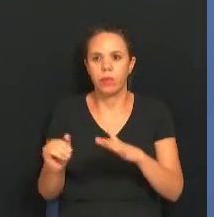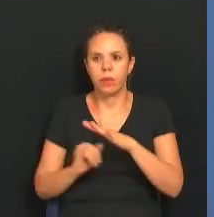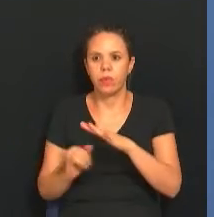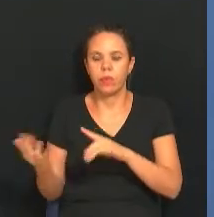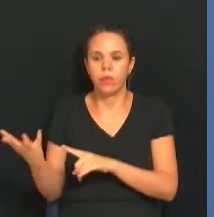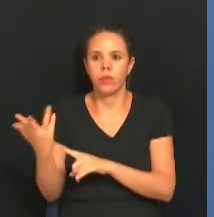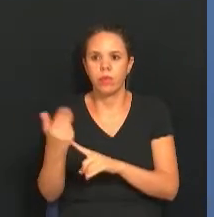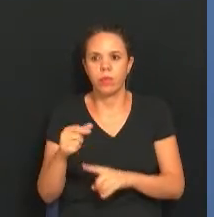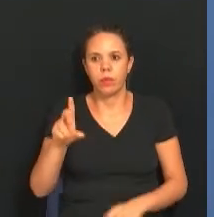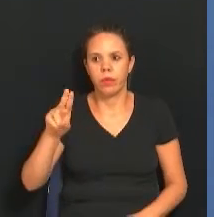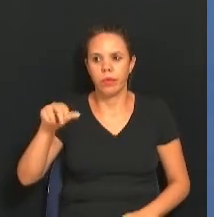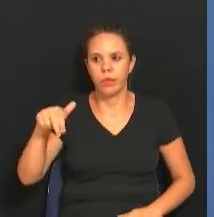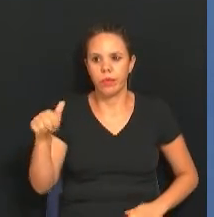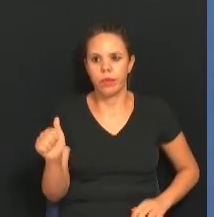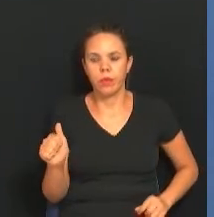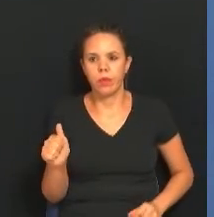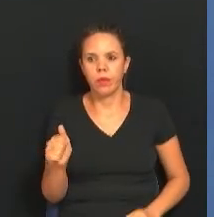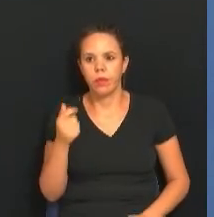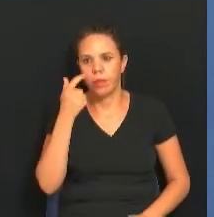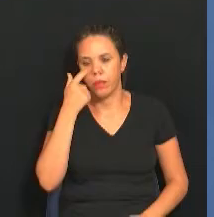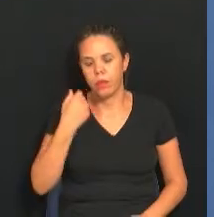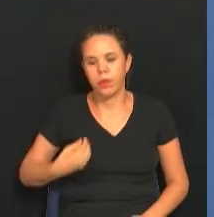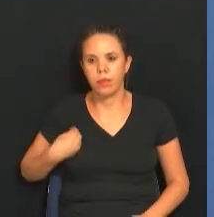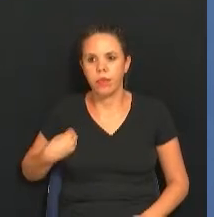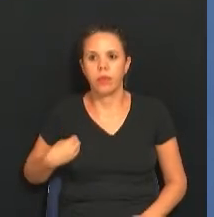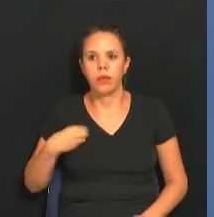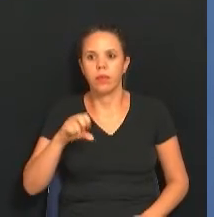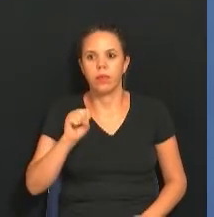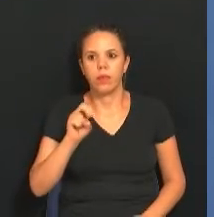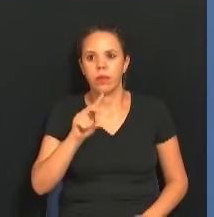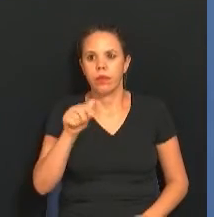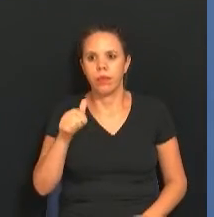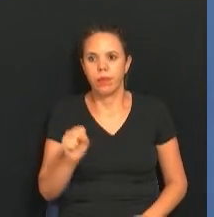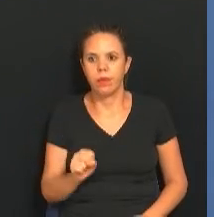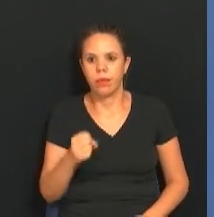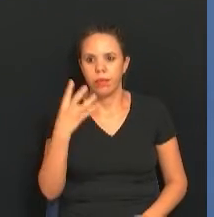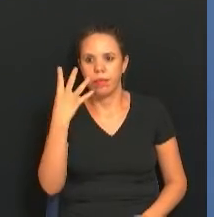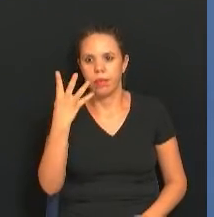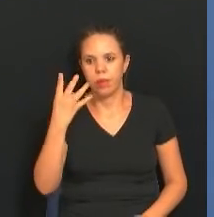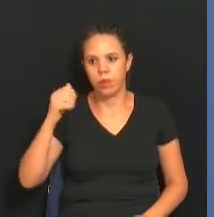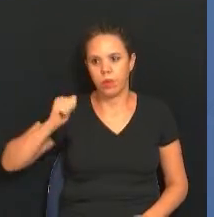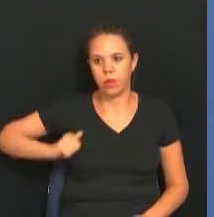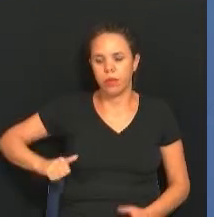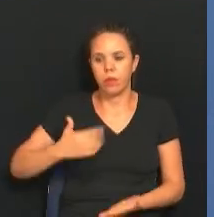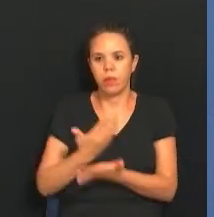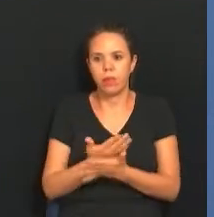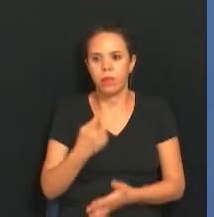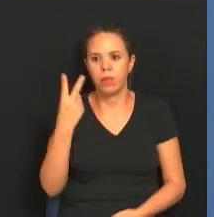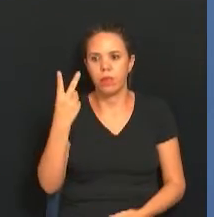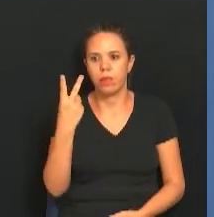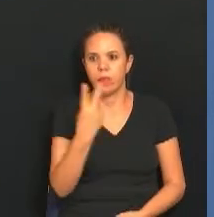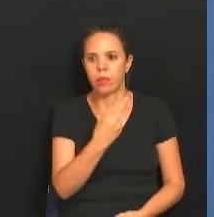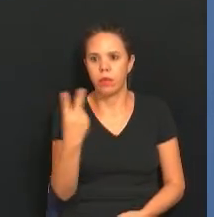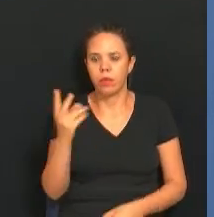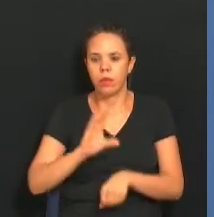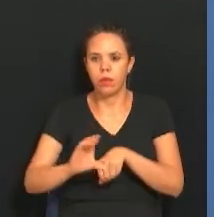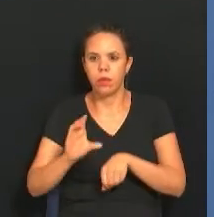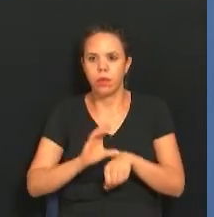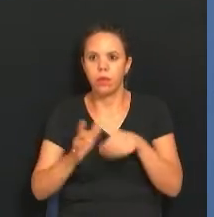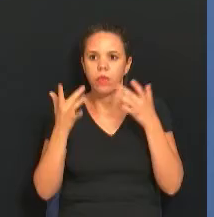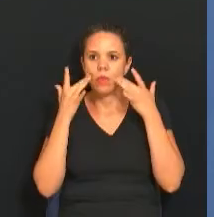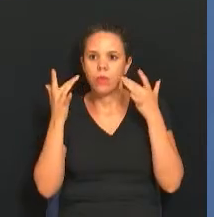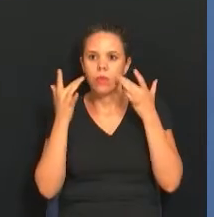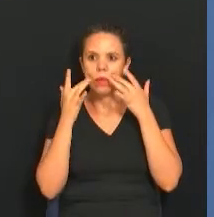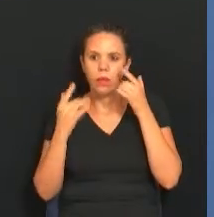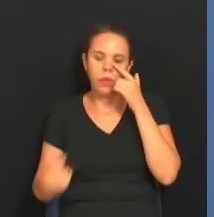Artes Luana Lopes que fica em Sousas lá são quatro bolsas duas para cada curso de teatro